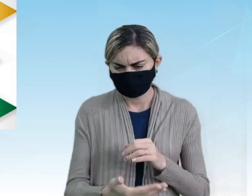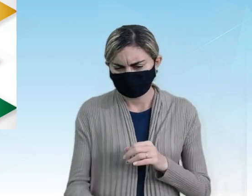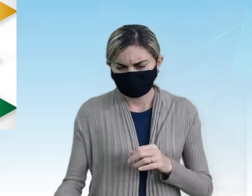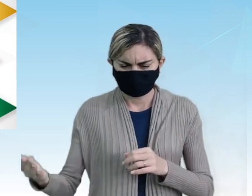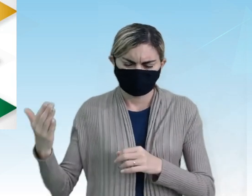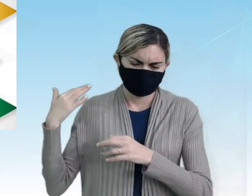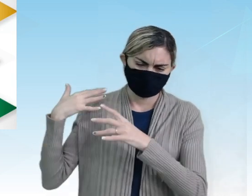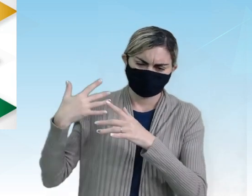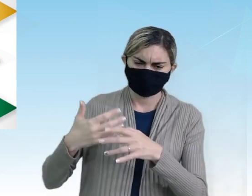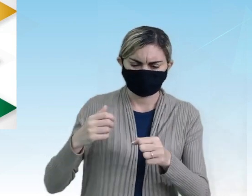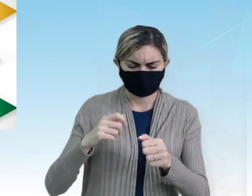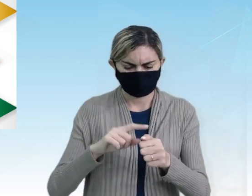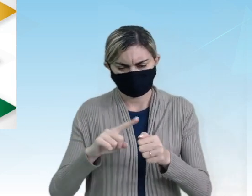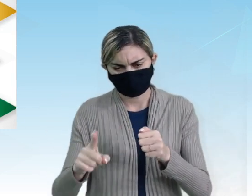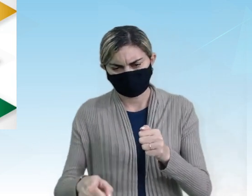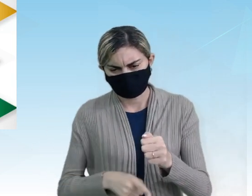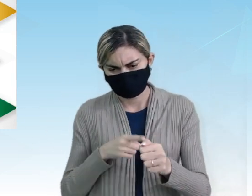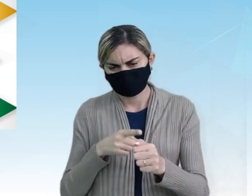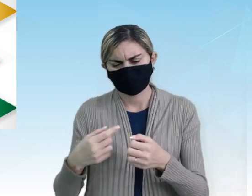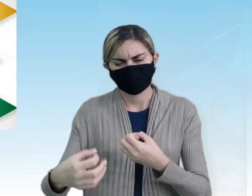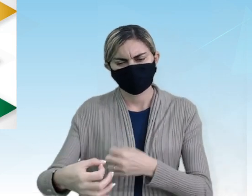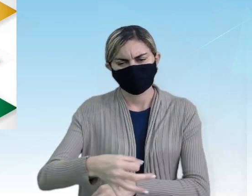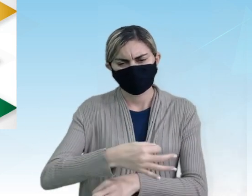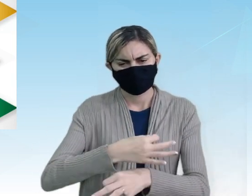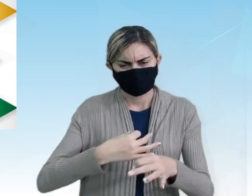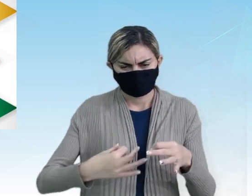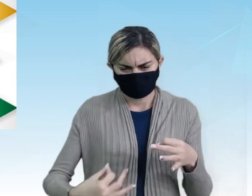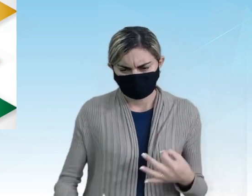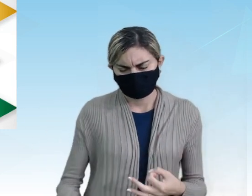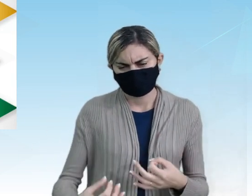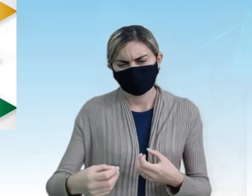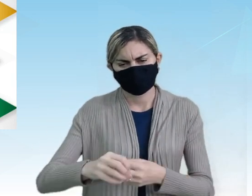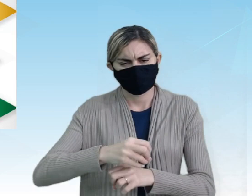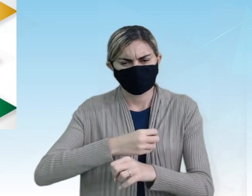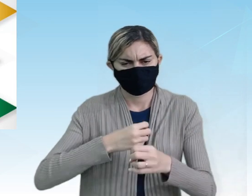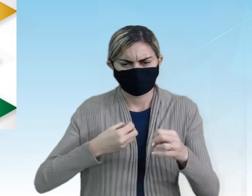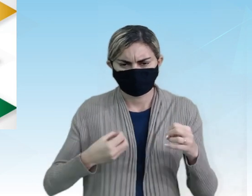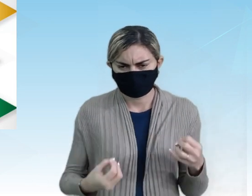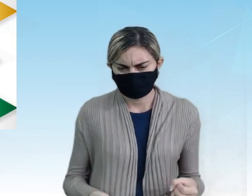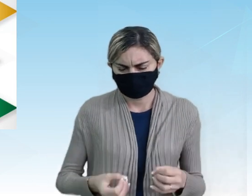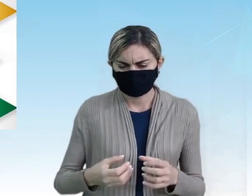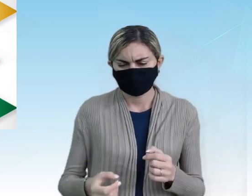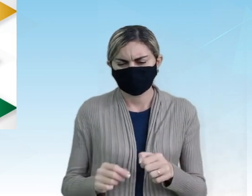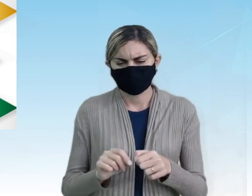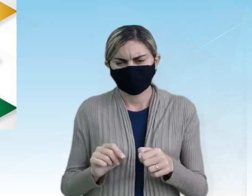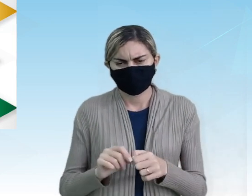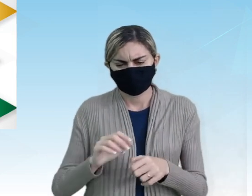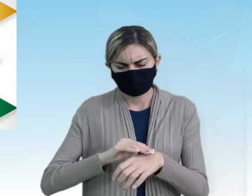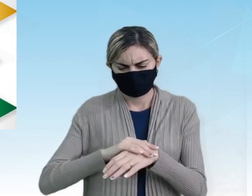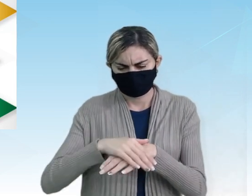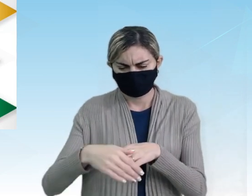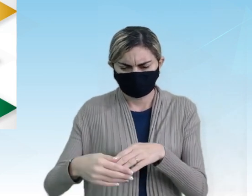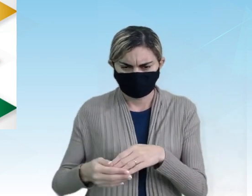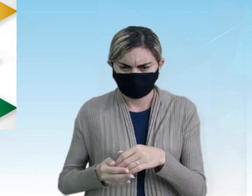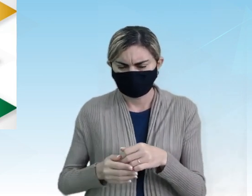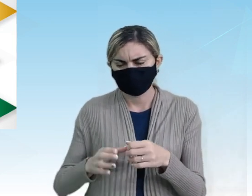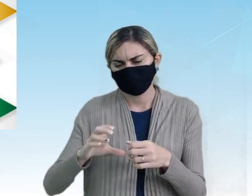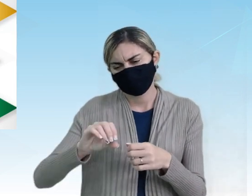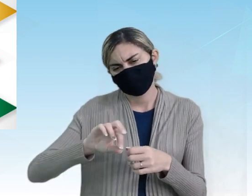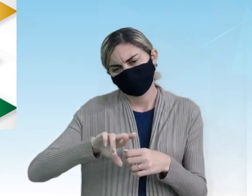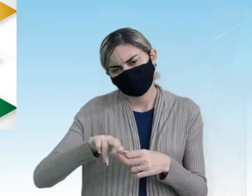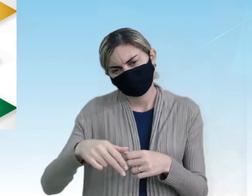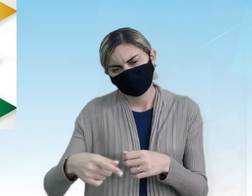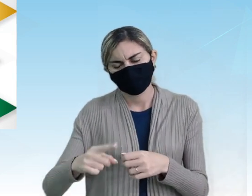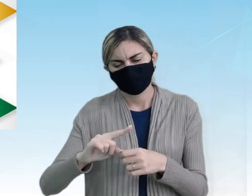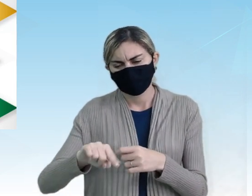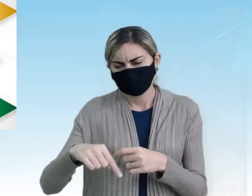o átomo, da molécula, da célula, e vai formar os tecidos, os órgãos,